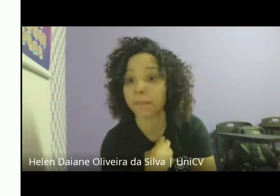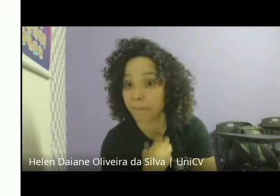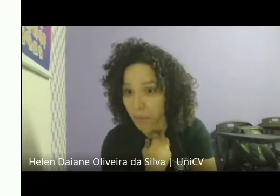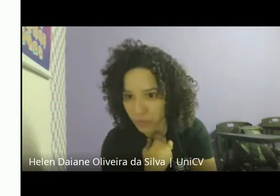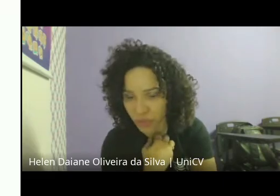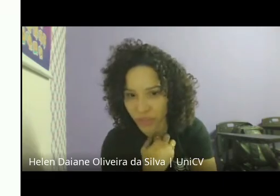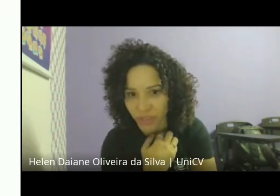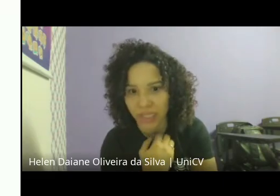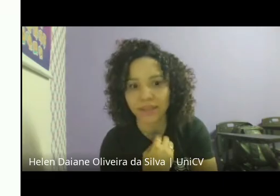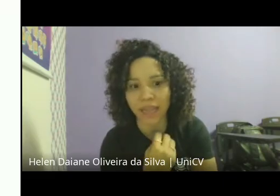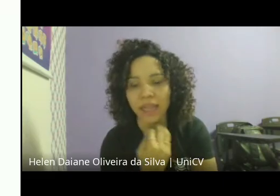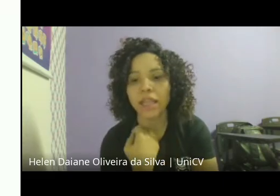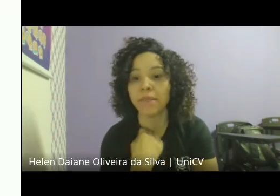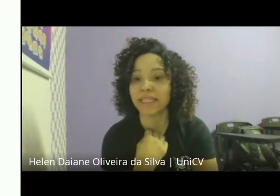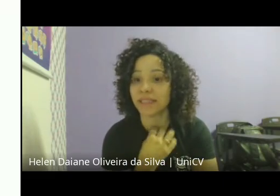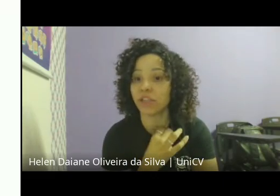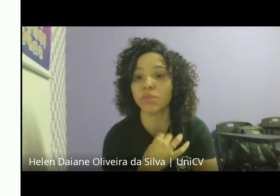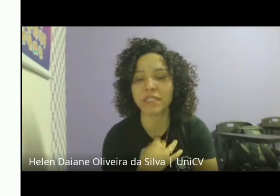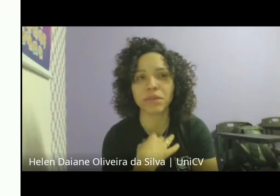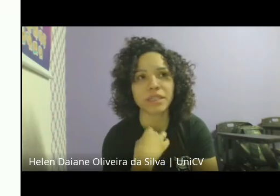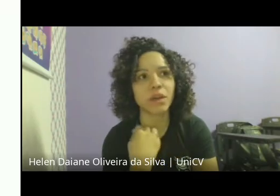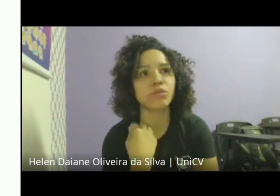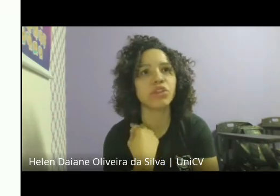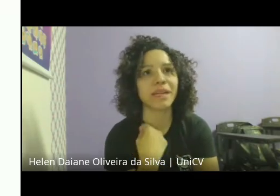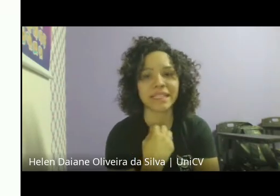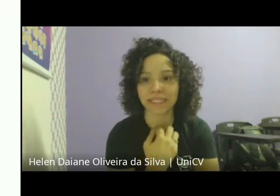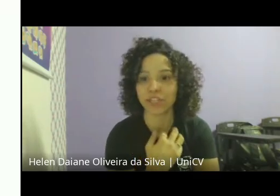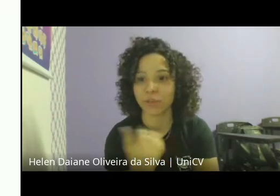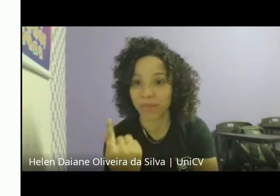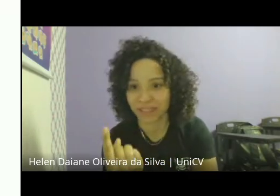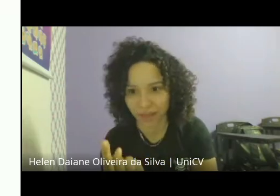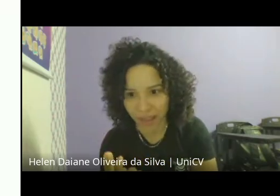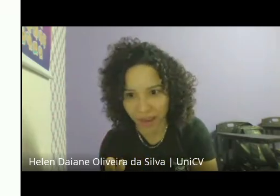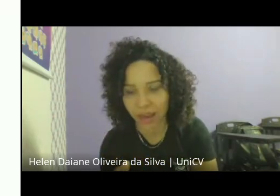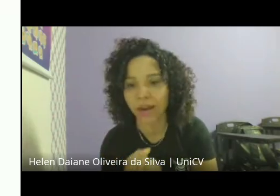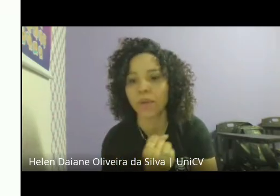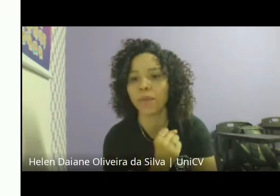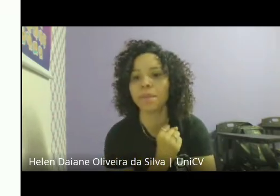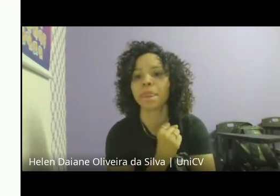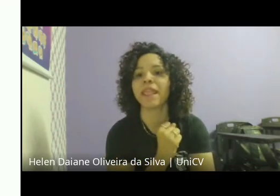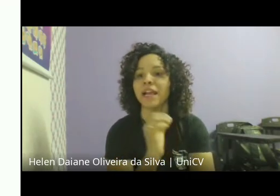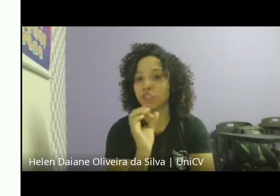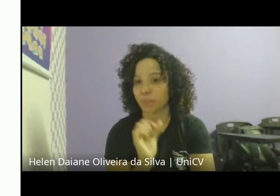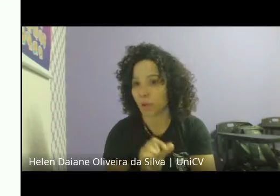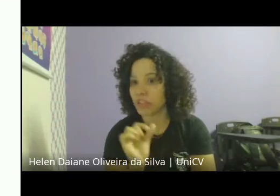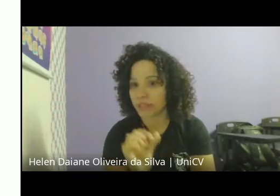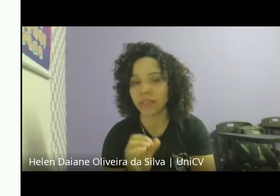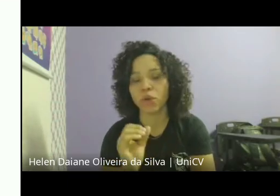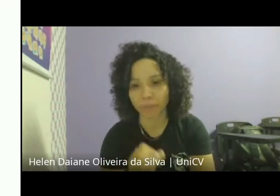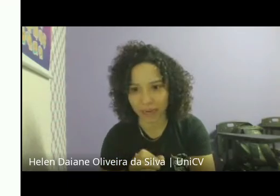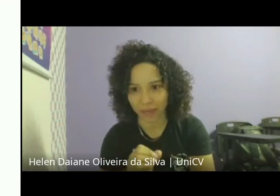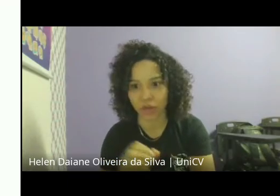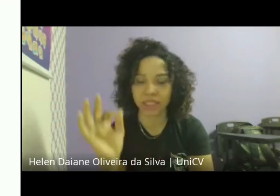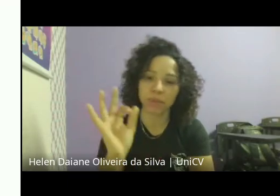caridade? Pode, tá? Mas numa situação de uma necessidade empresarial, a gente pode